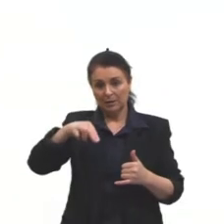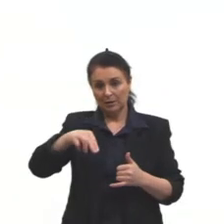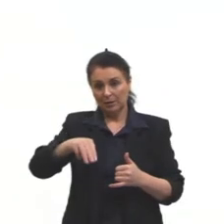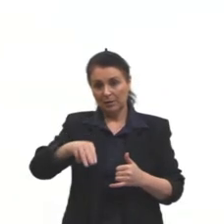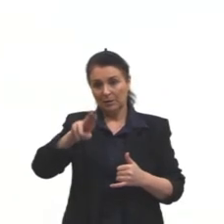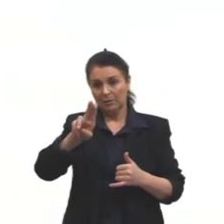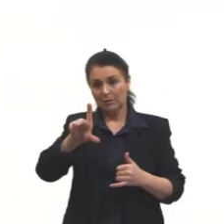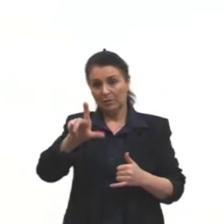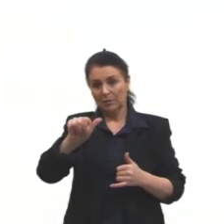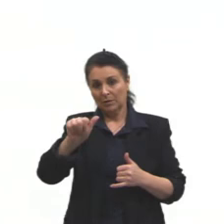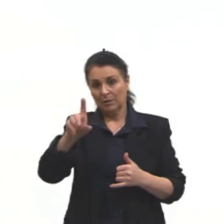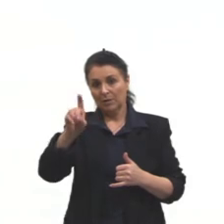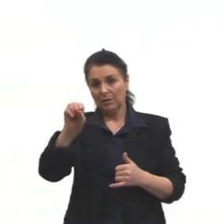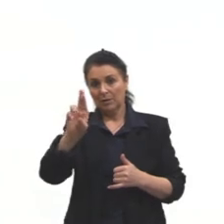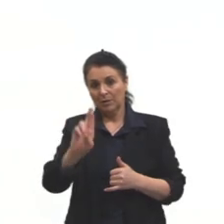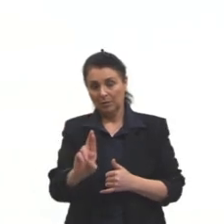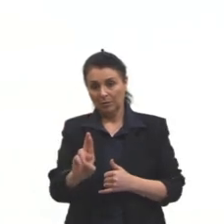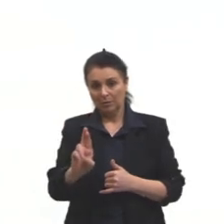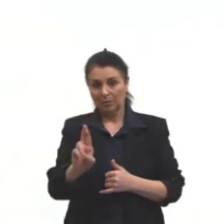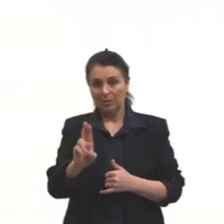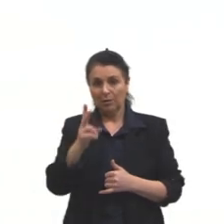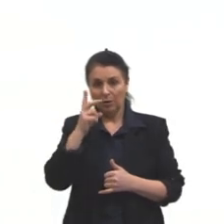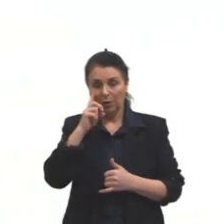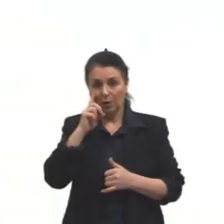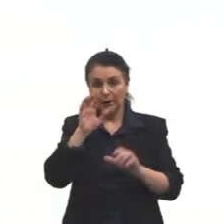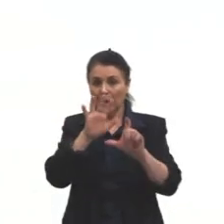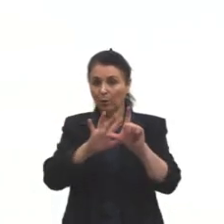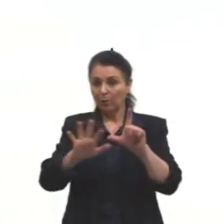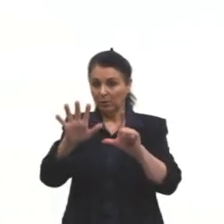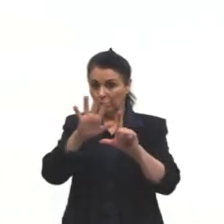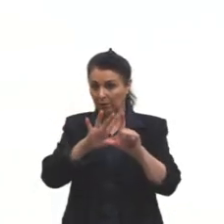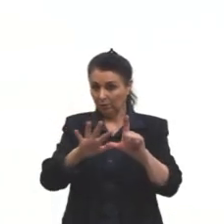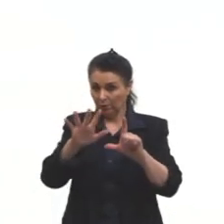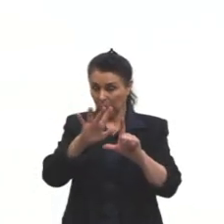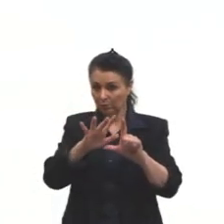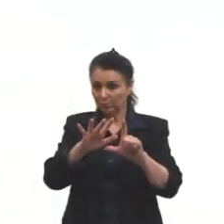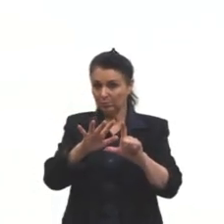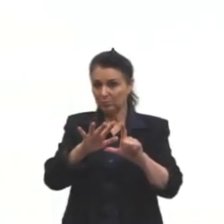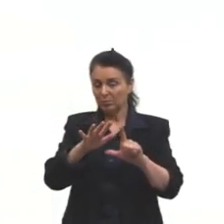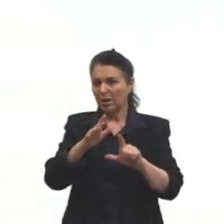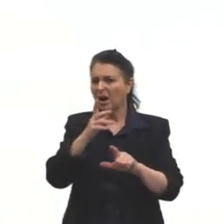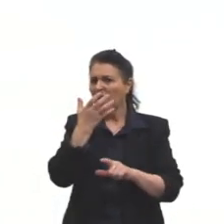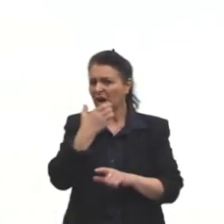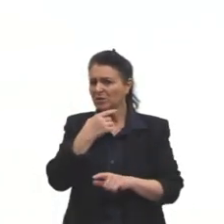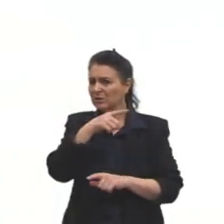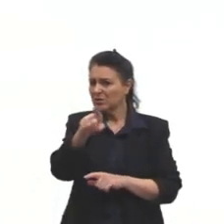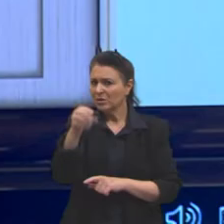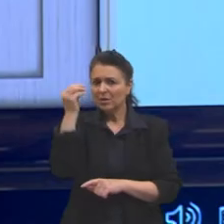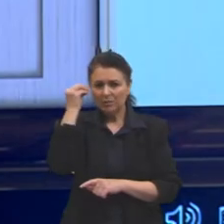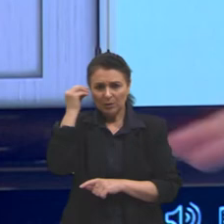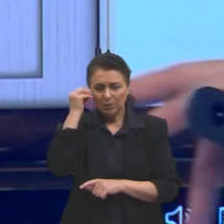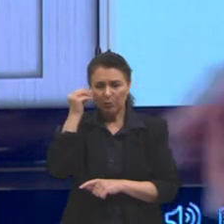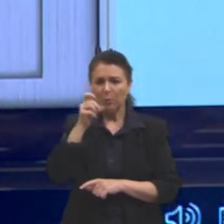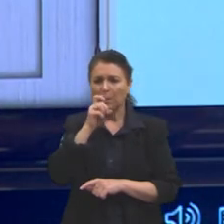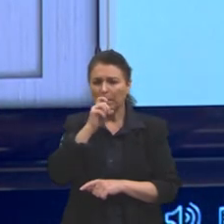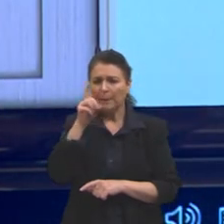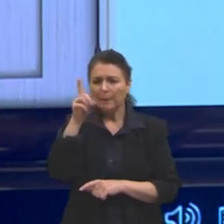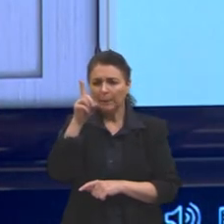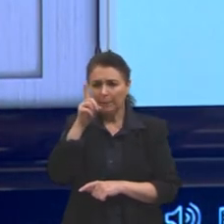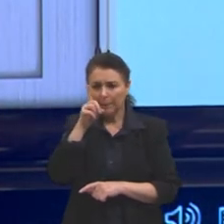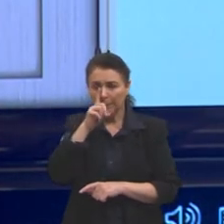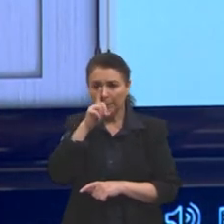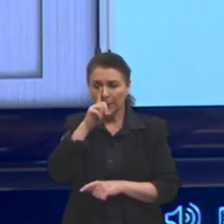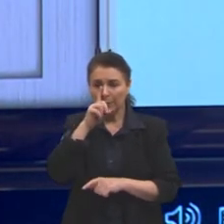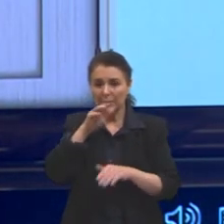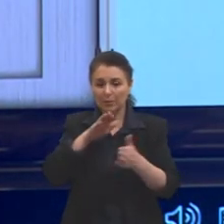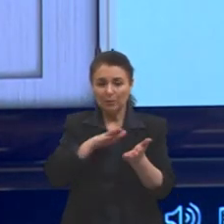mas talvez você já tem experimentado ou os pais de vocês os avós quando a gente chega em um lugar e